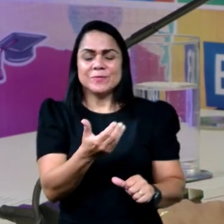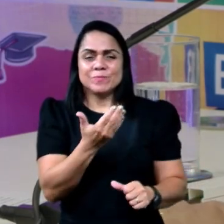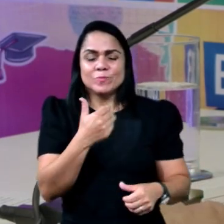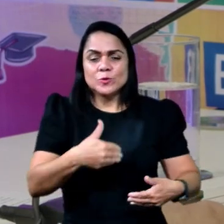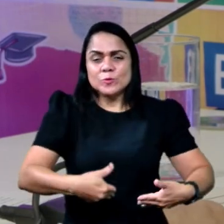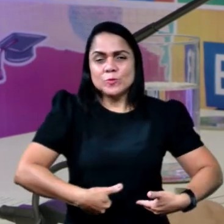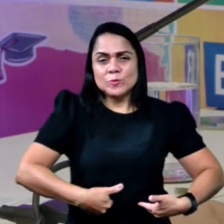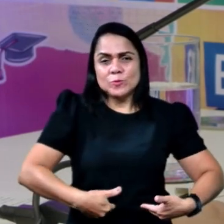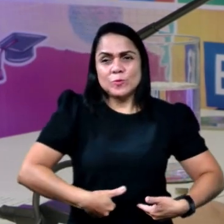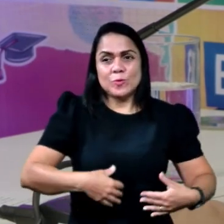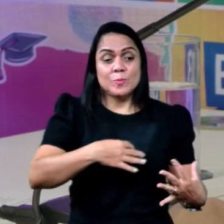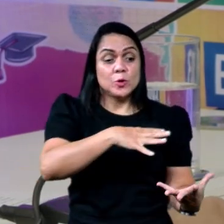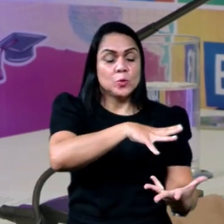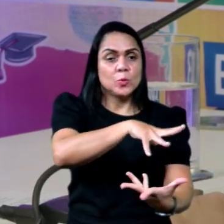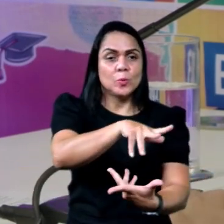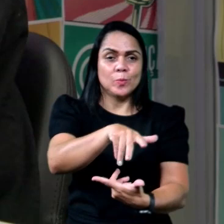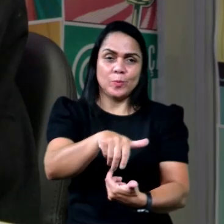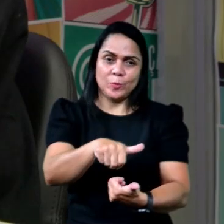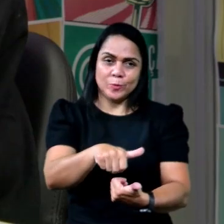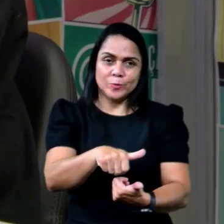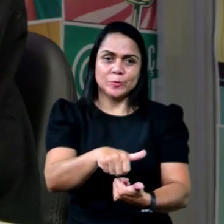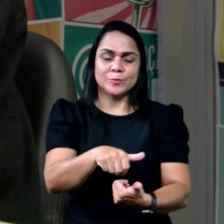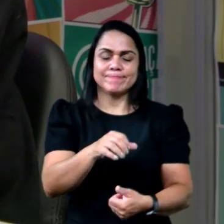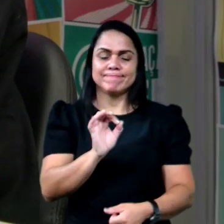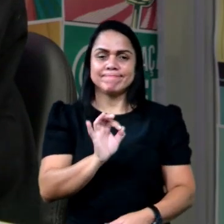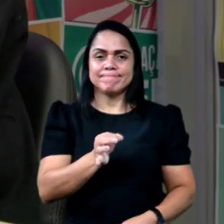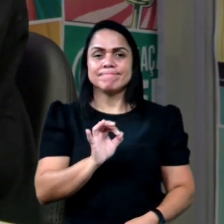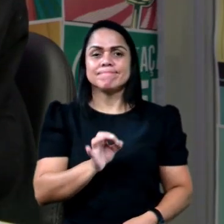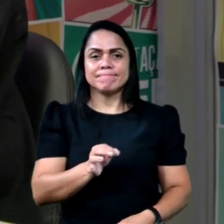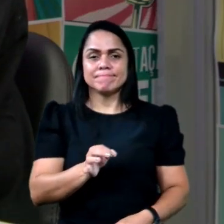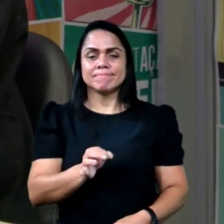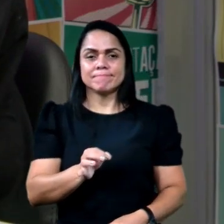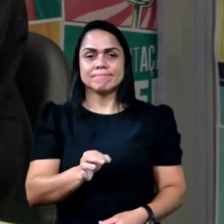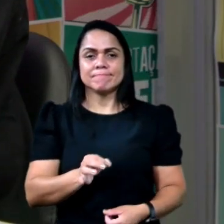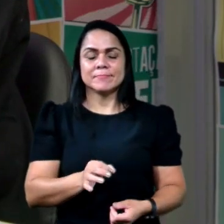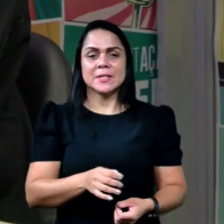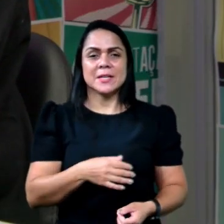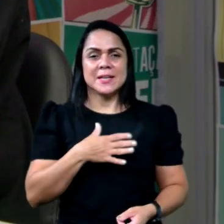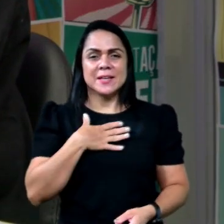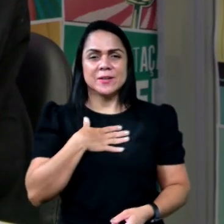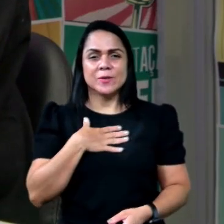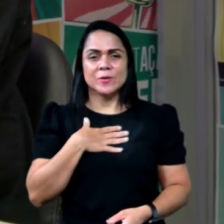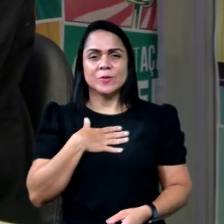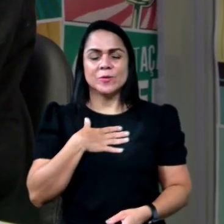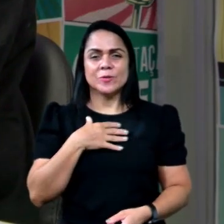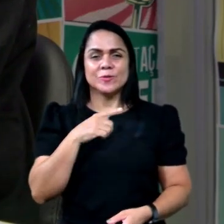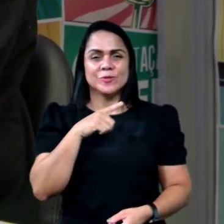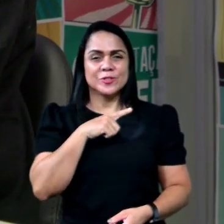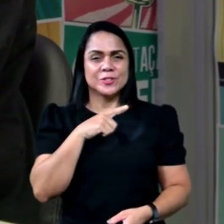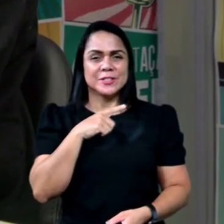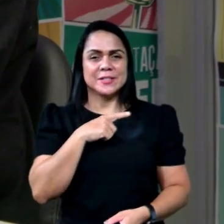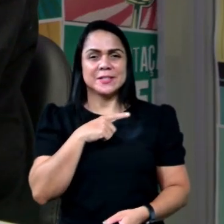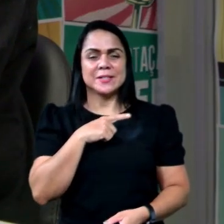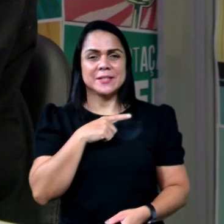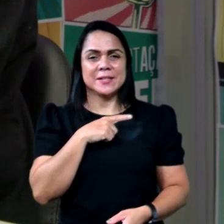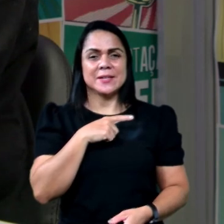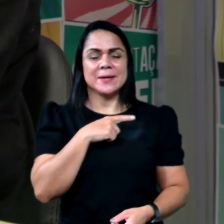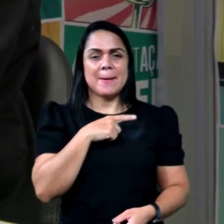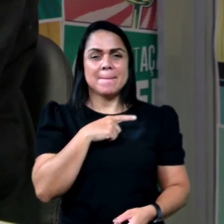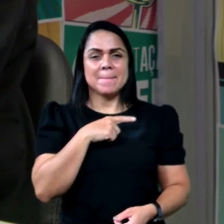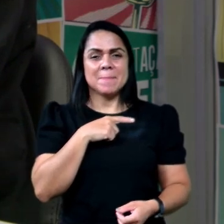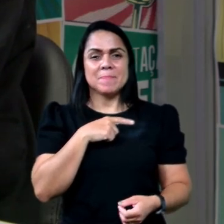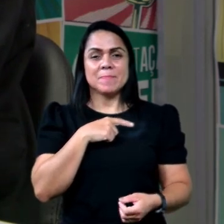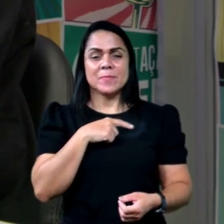no mundo, né? Sim, e era muito gritante para mim, né? Eu tinha, em sequência da Pequena Fábrica de Sonhos,